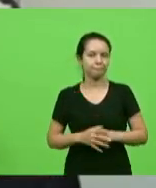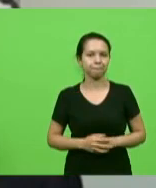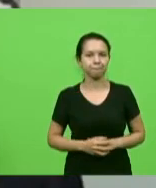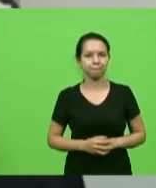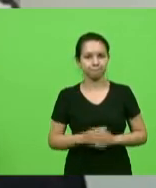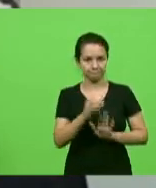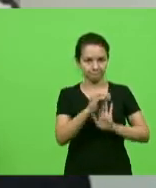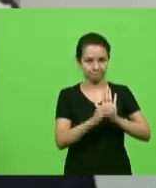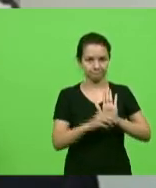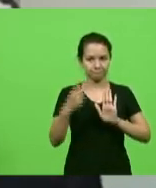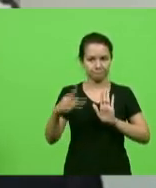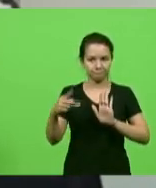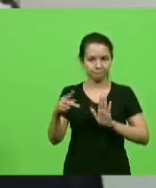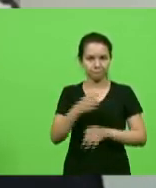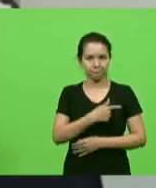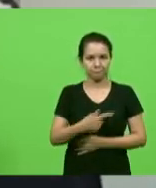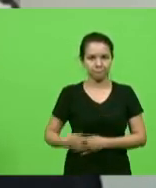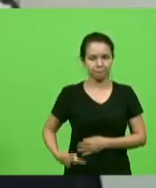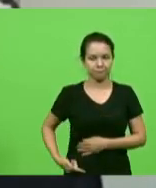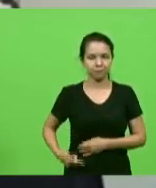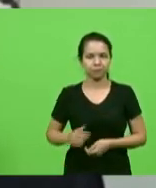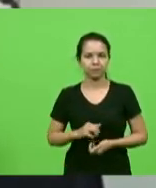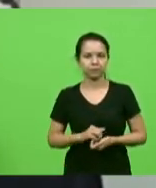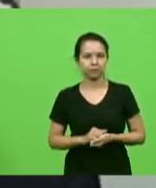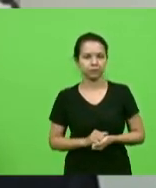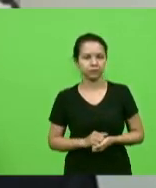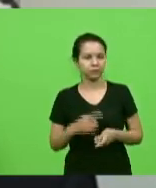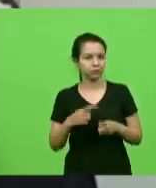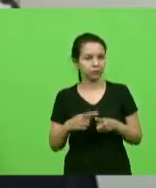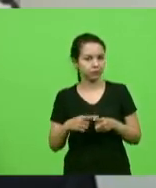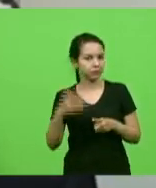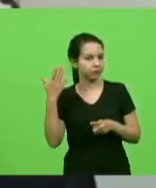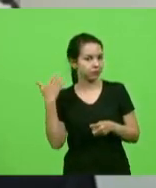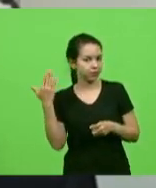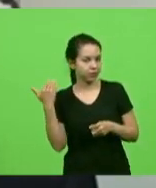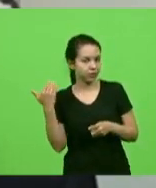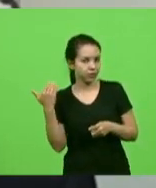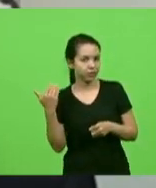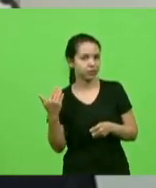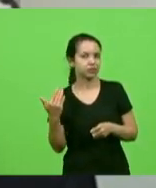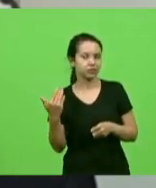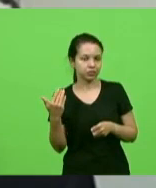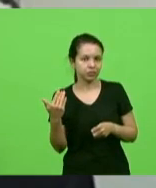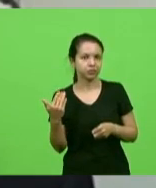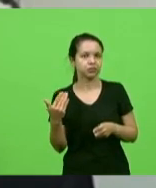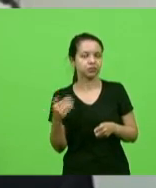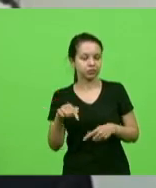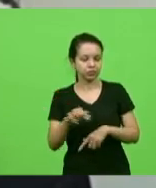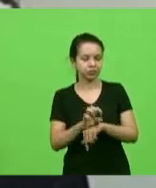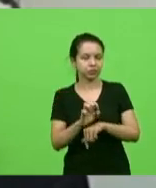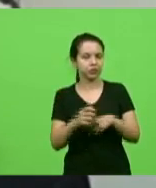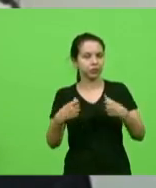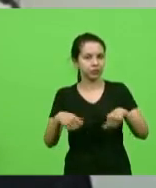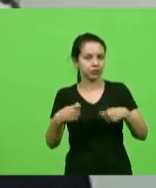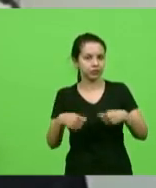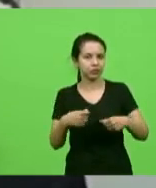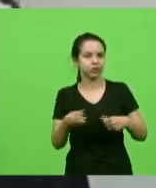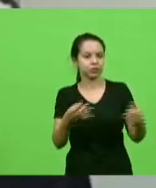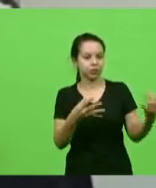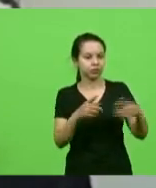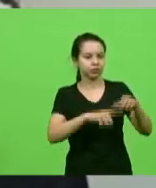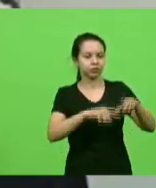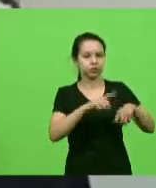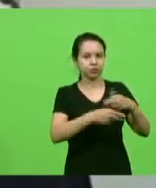Governador É porque naquele momento o estado precisava ter novos instrumentos para enfrentar a pandemia que obviamente